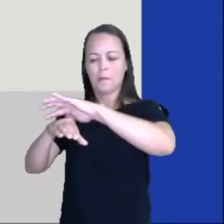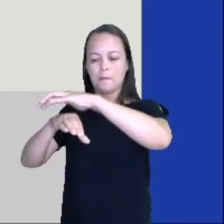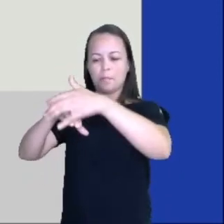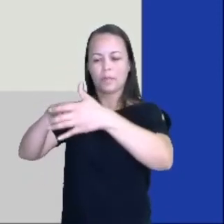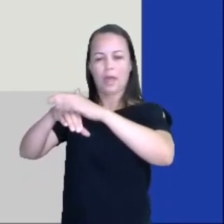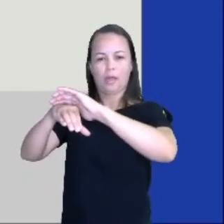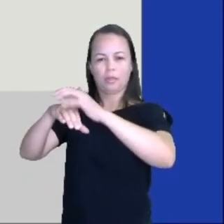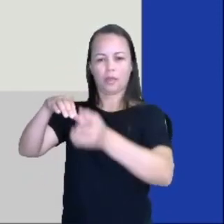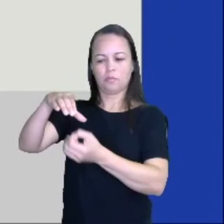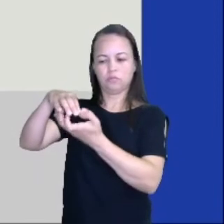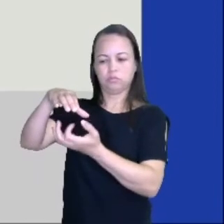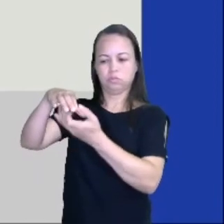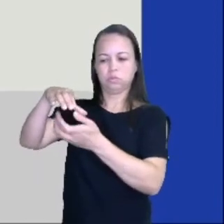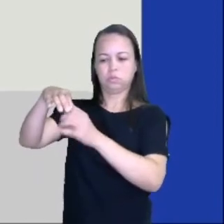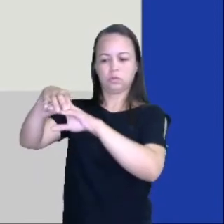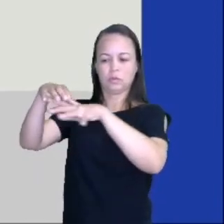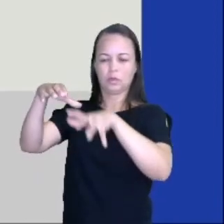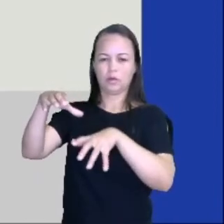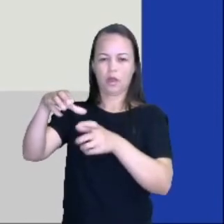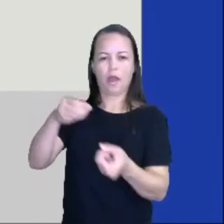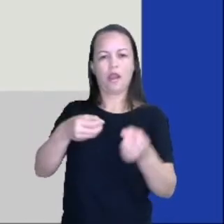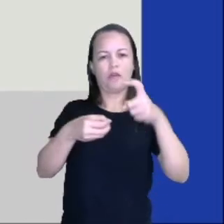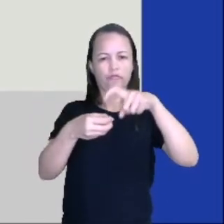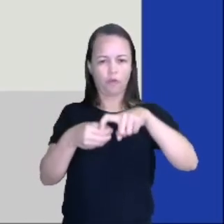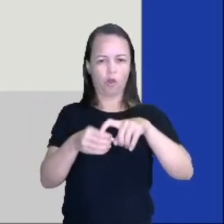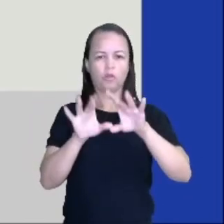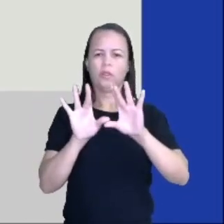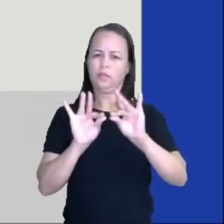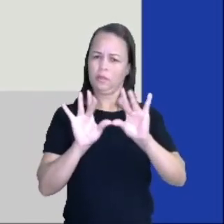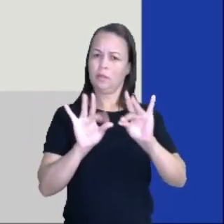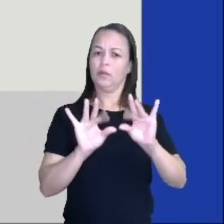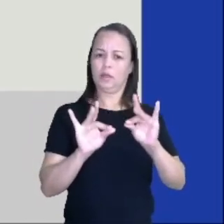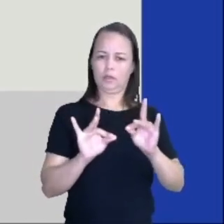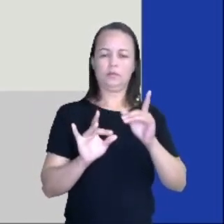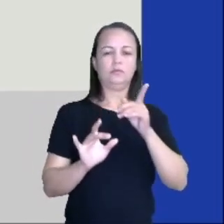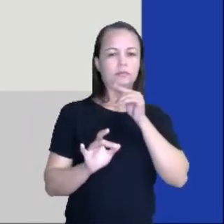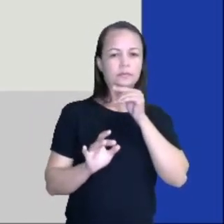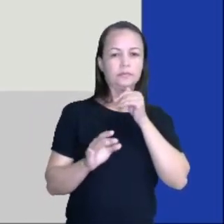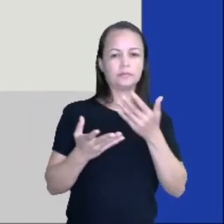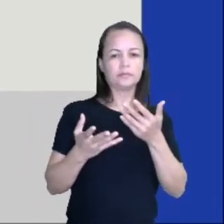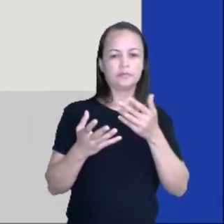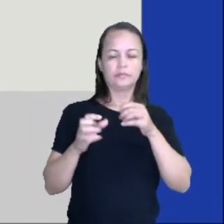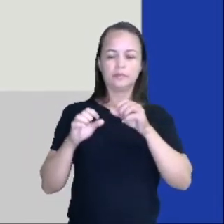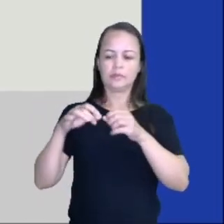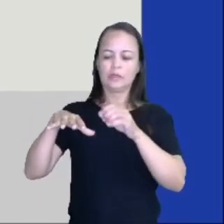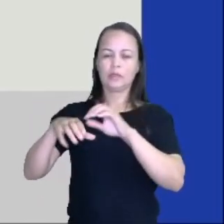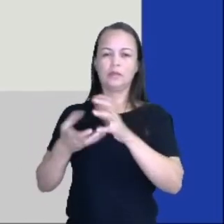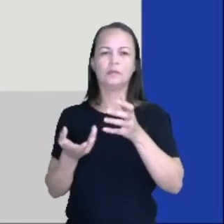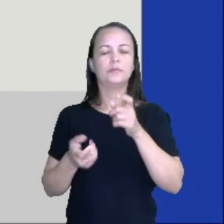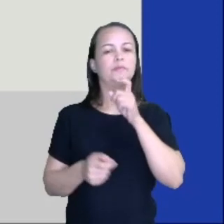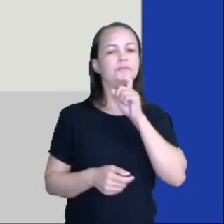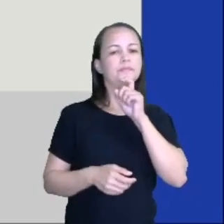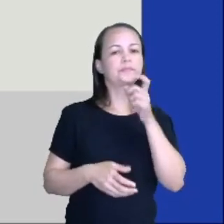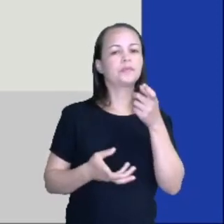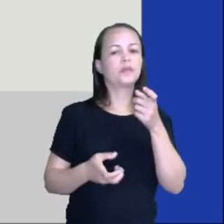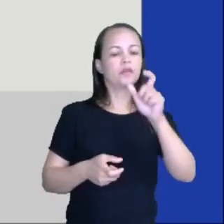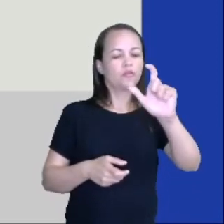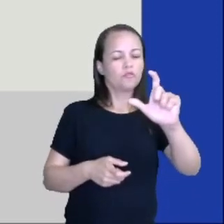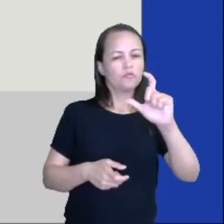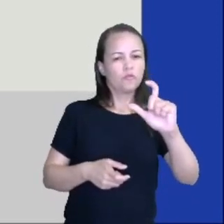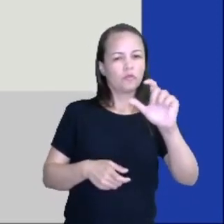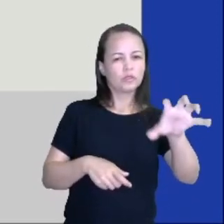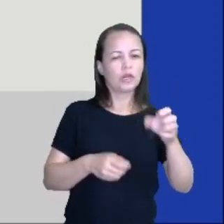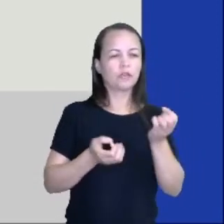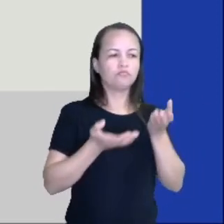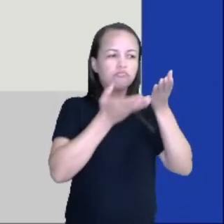mas que depois, né, ela pode voltar ao seu estado original. Se ela for tirada, se o gelo for tirado do local onde ele está